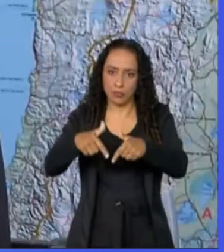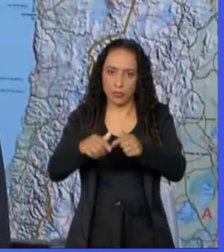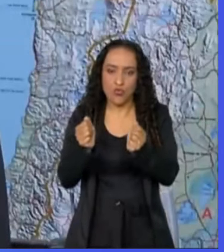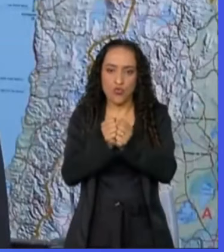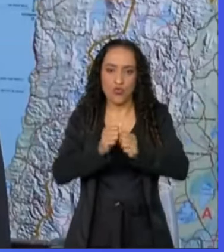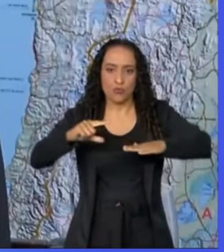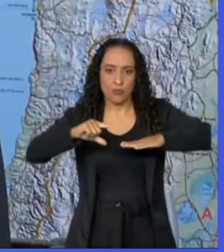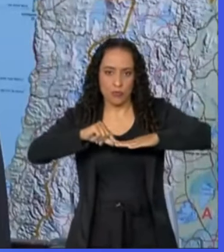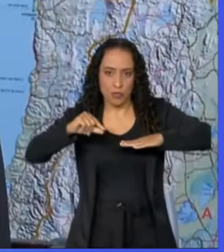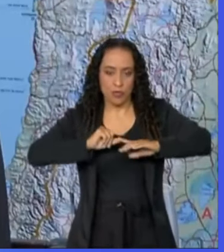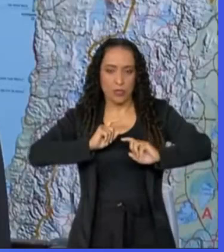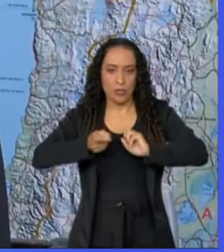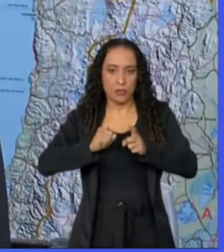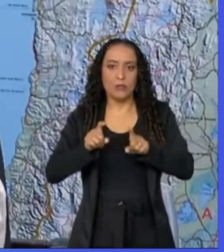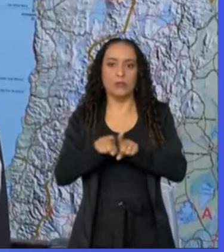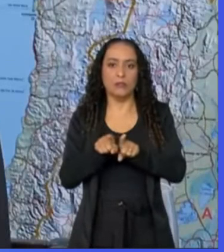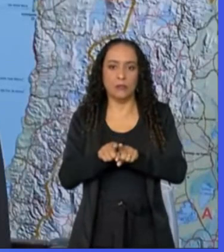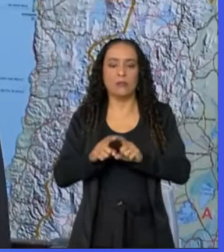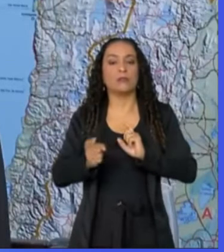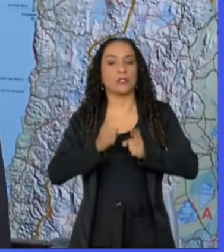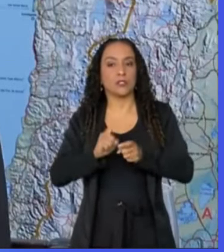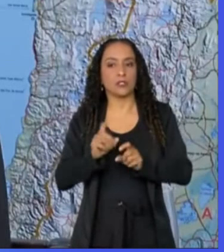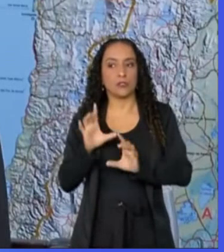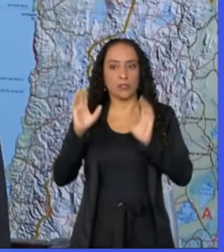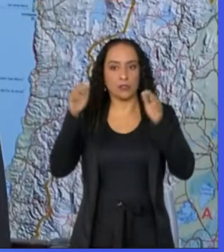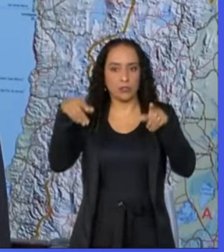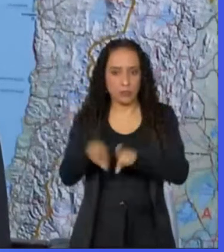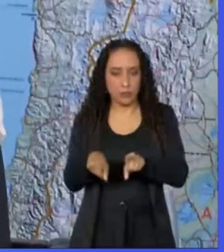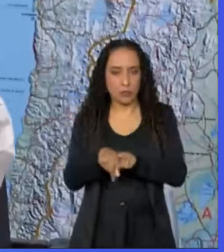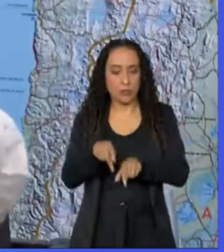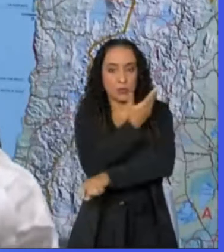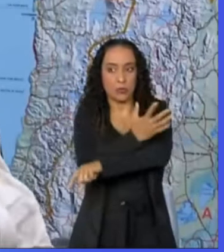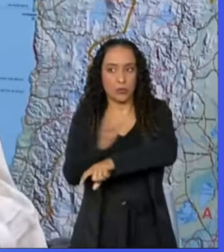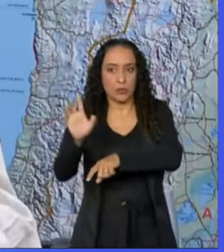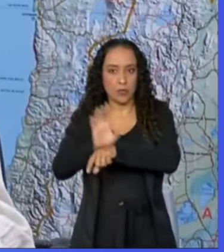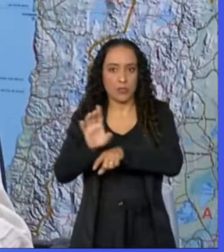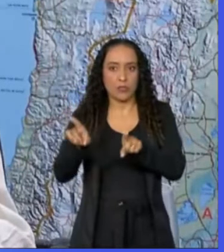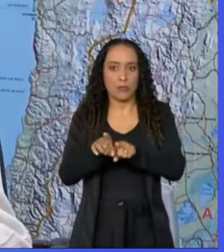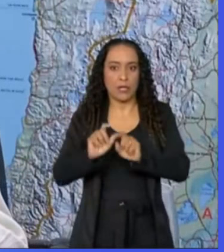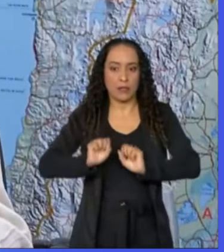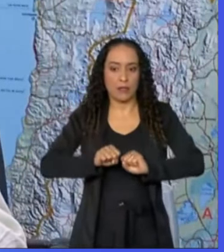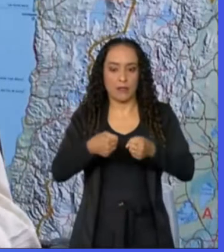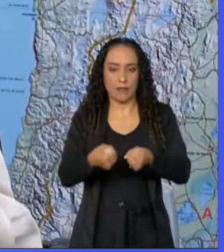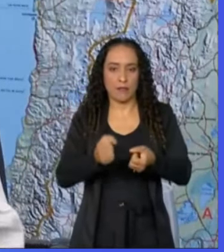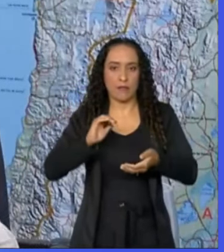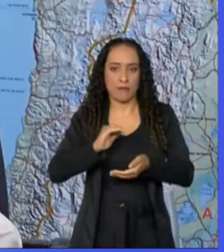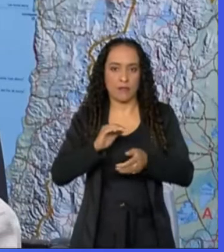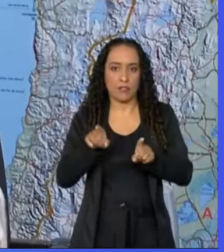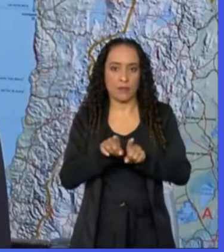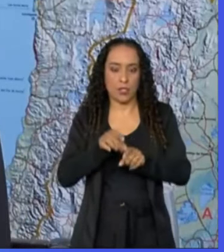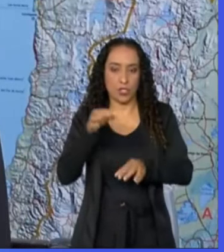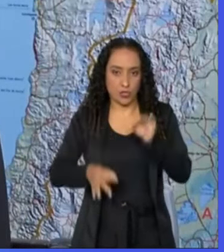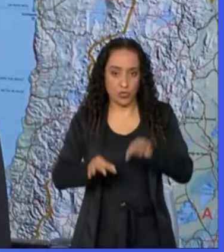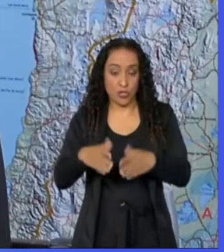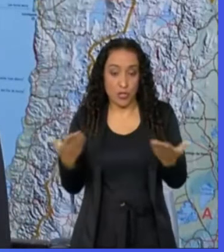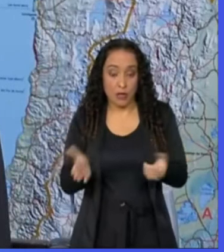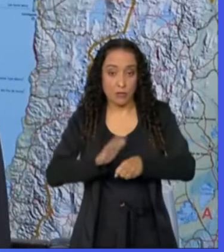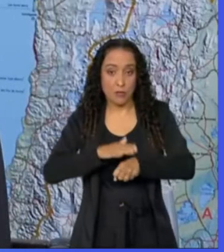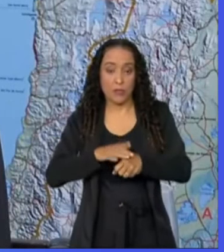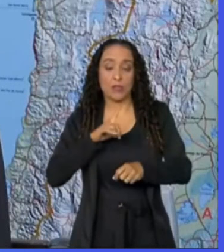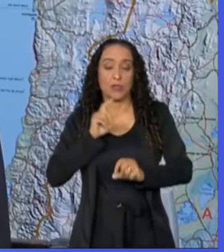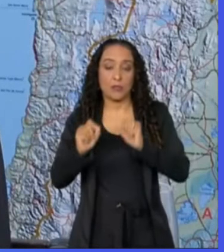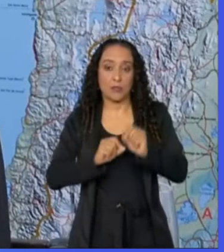civil a coordenação executiva do Ministério do meio ambiente da defesa e da Justiça nesse momento Presidente